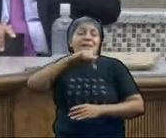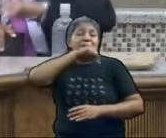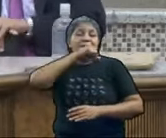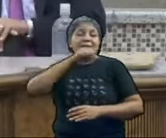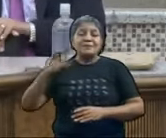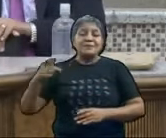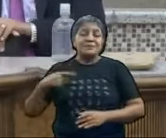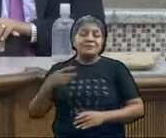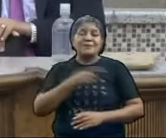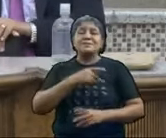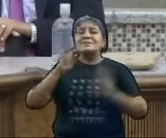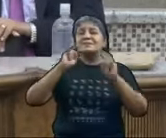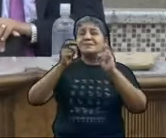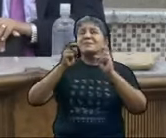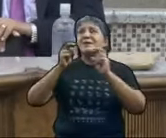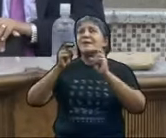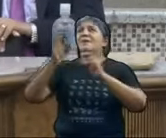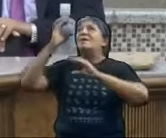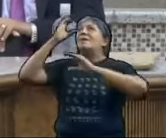celestial.